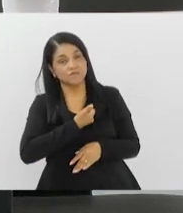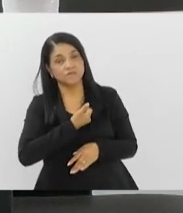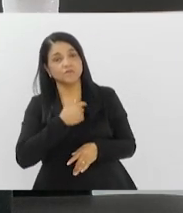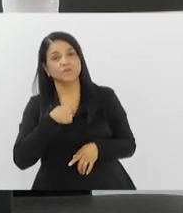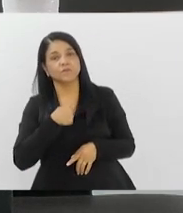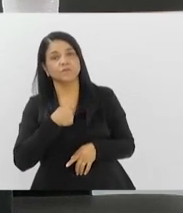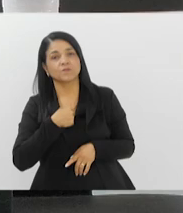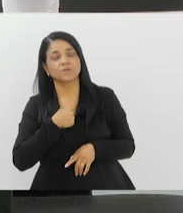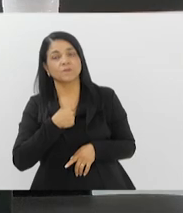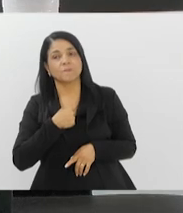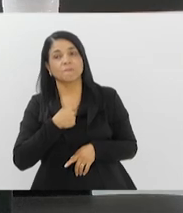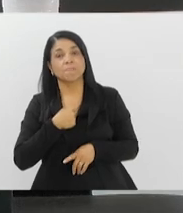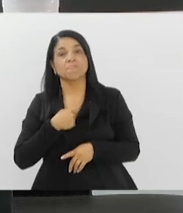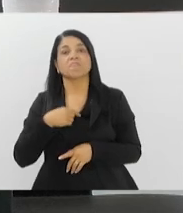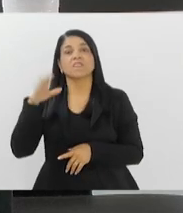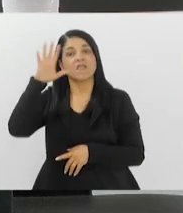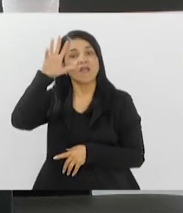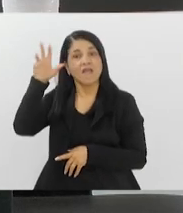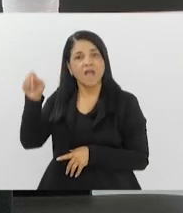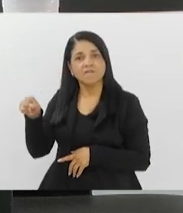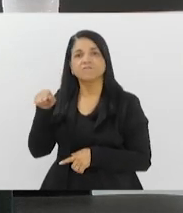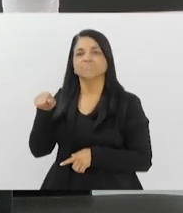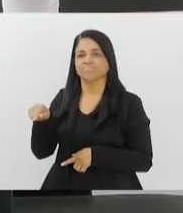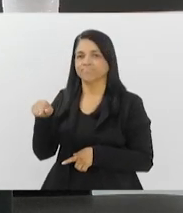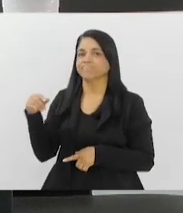forma: a África é a bola da vez.